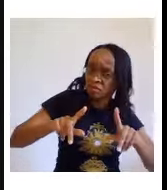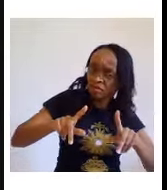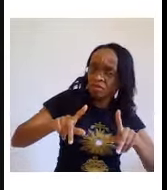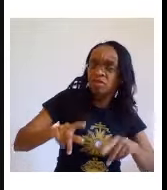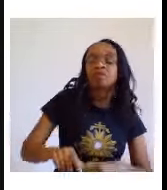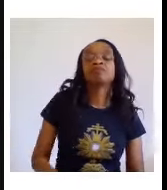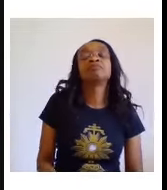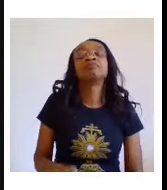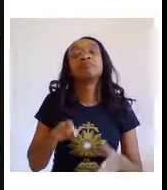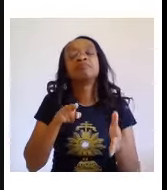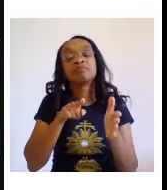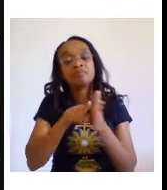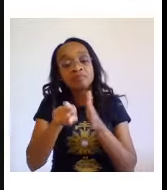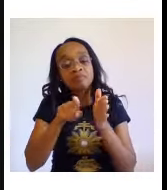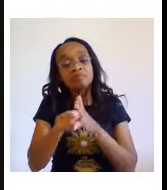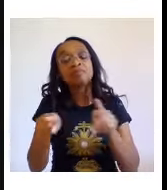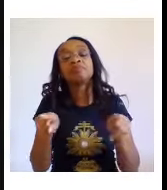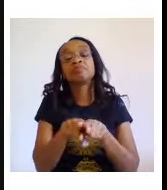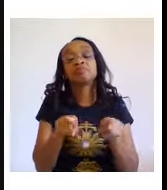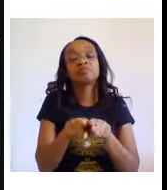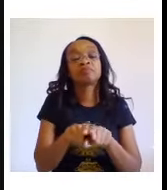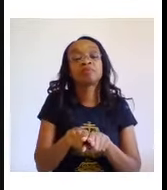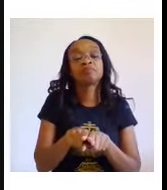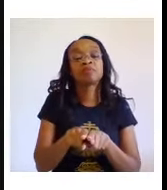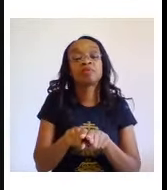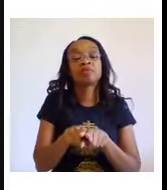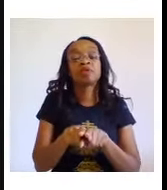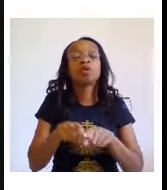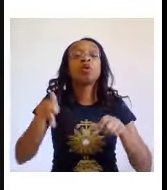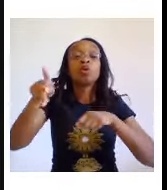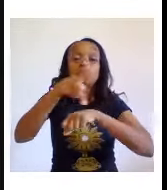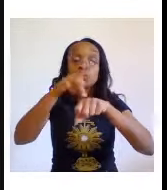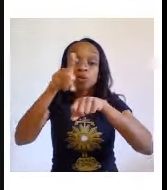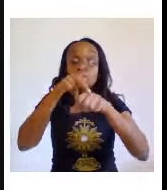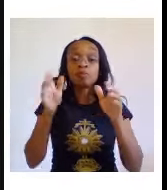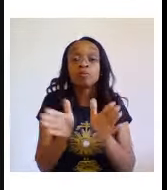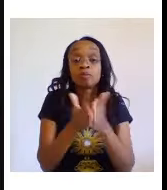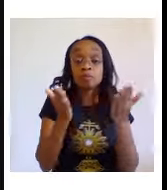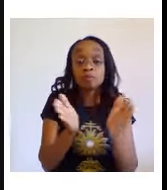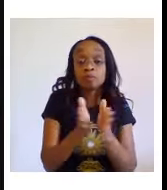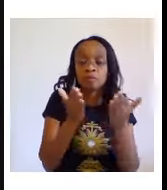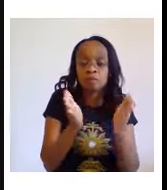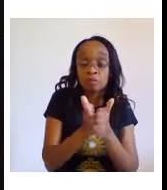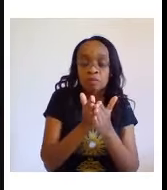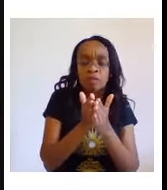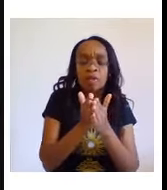que a Lúcia também fez aqui. Os países pobres precisam